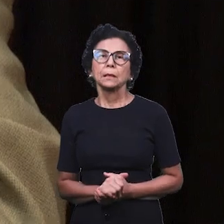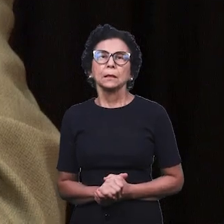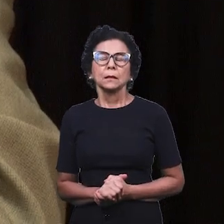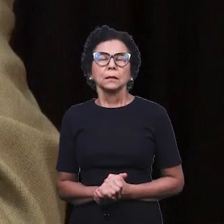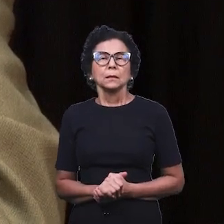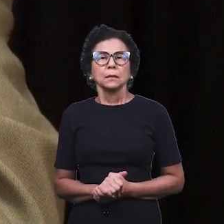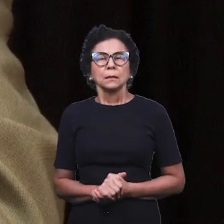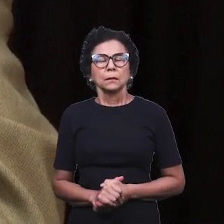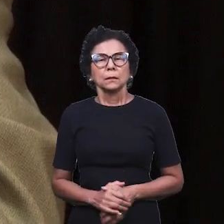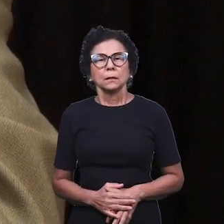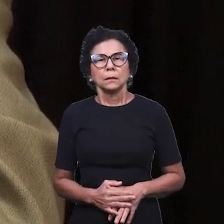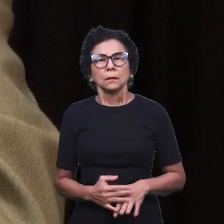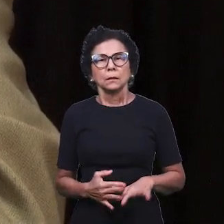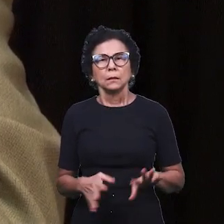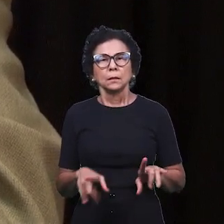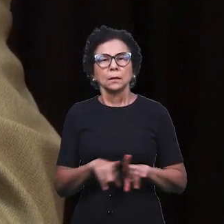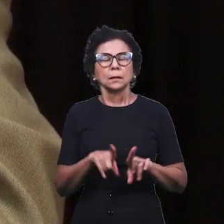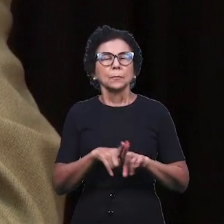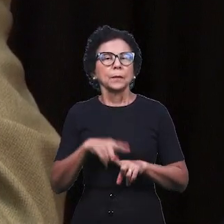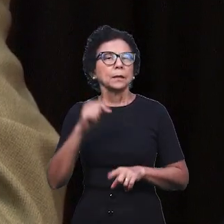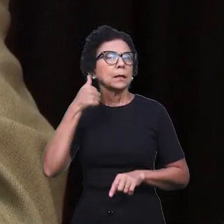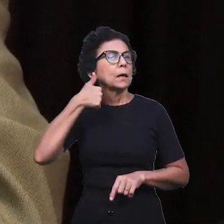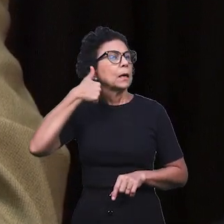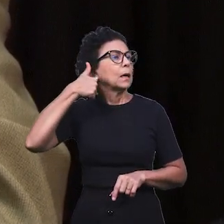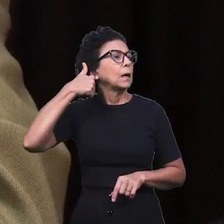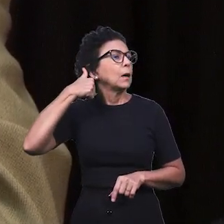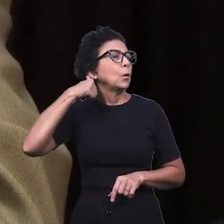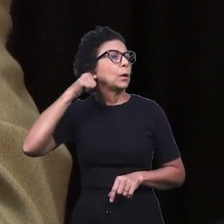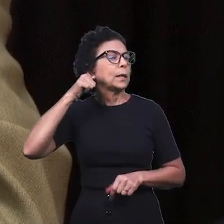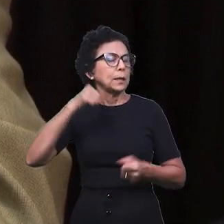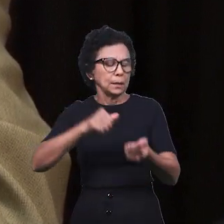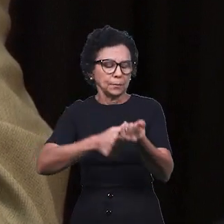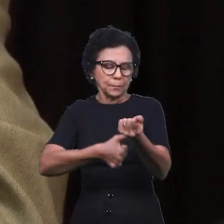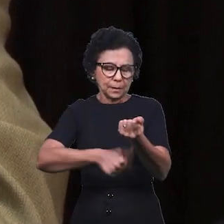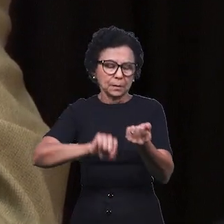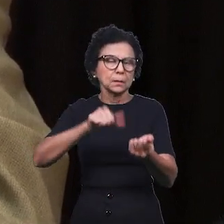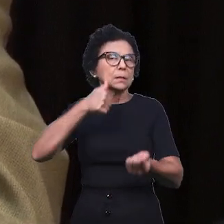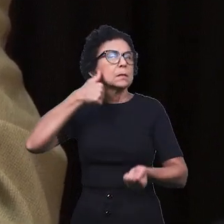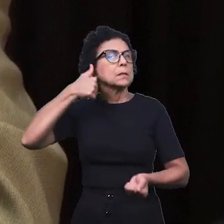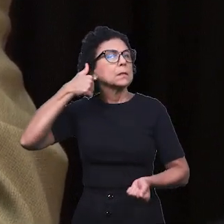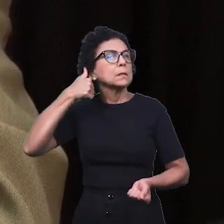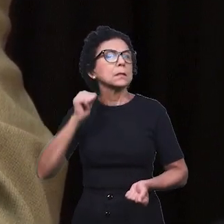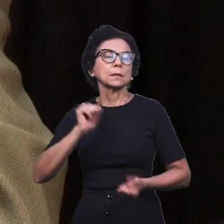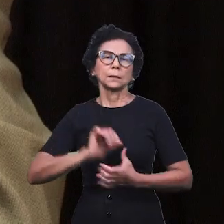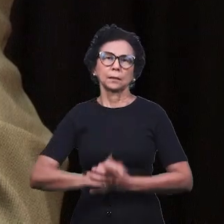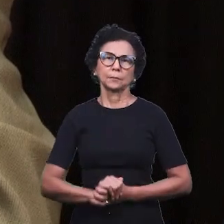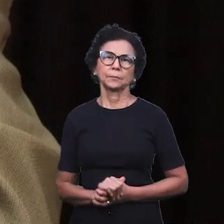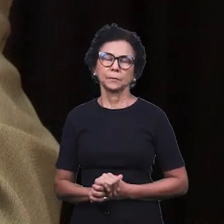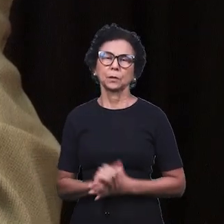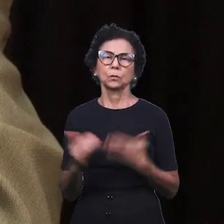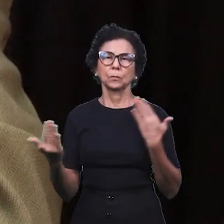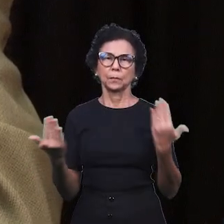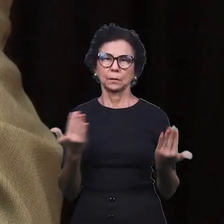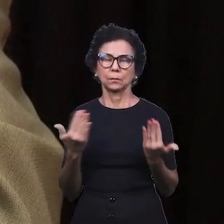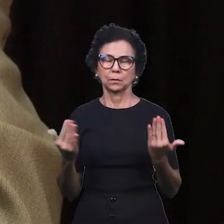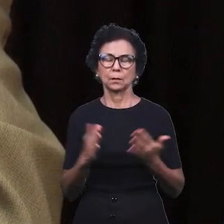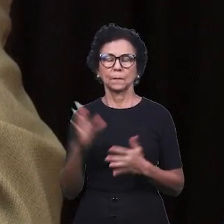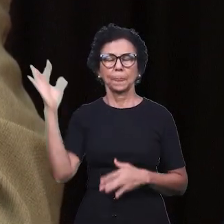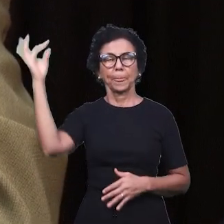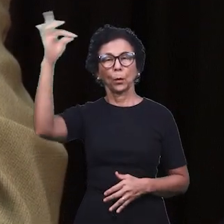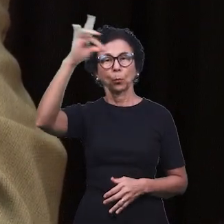profundidade. É a vida, porque nos atos de justiça, nas operações do Espírito Santo, porque o sangue fala do Espírito